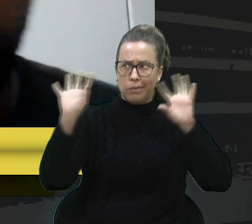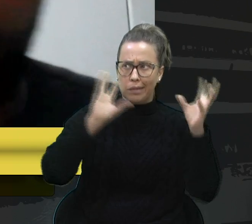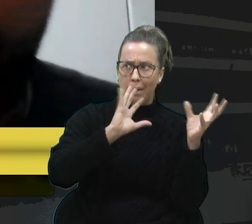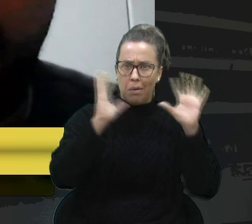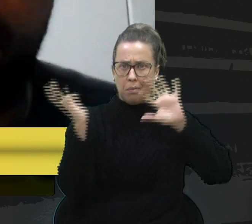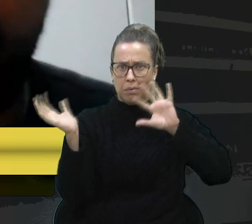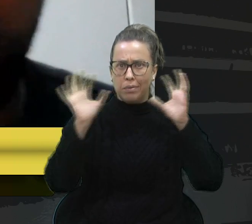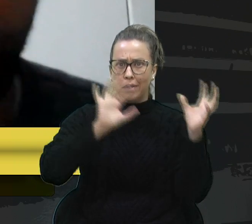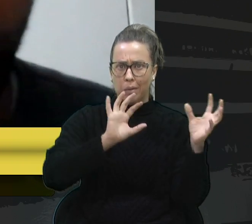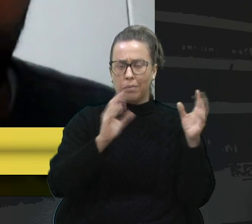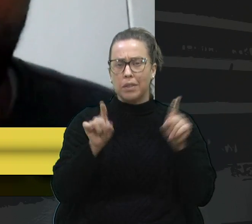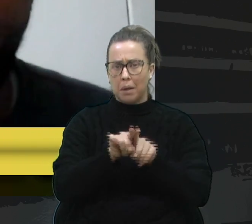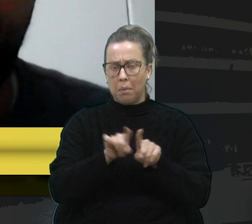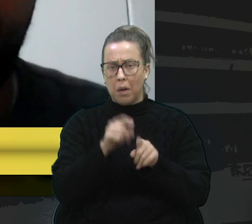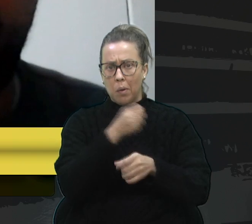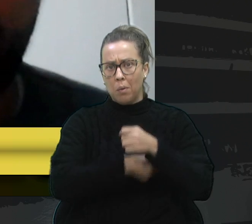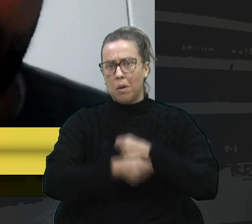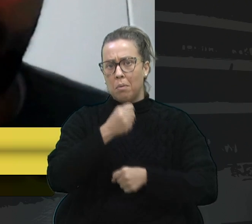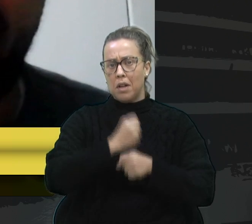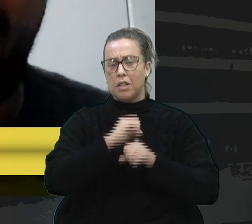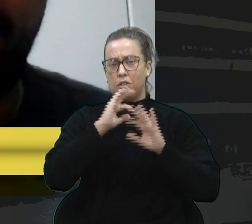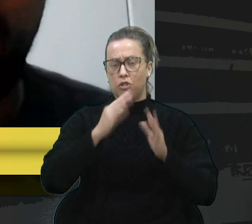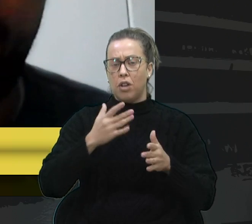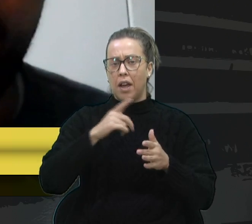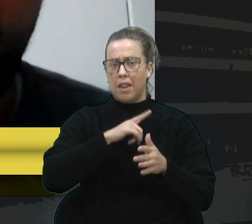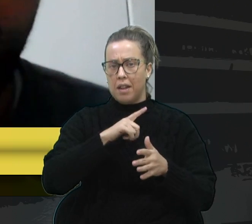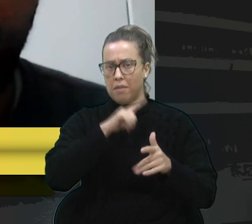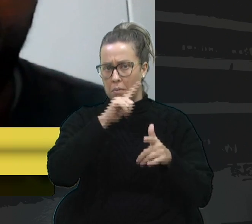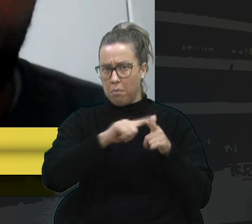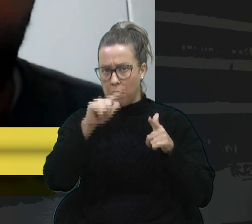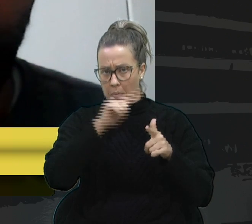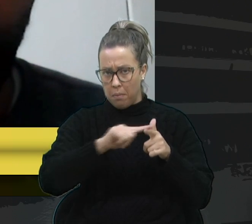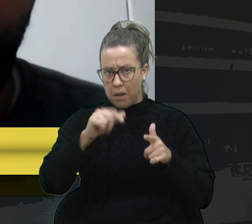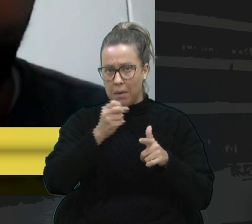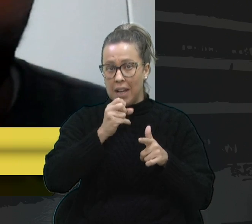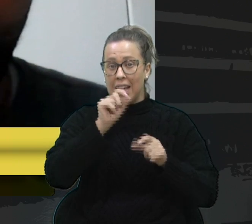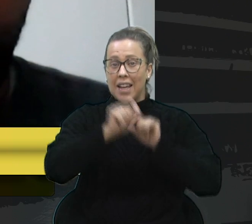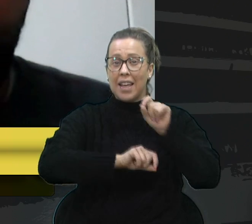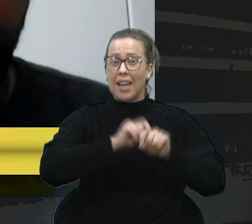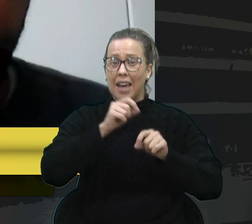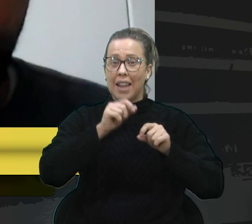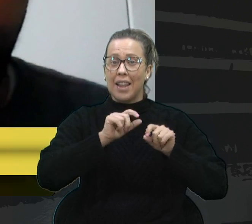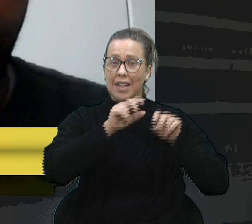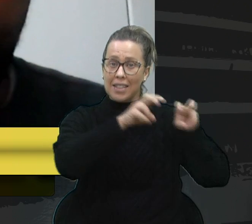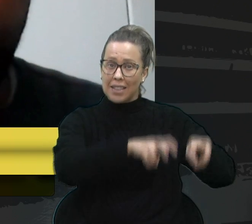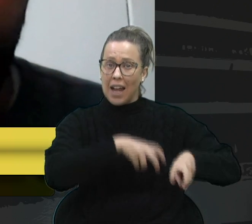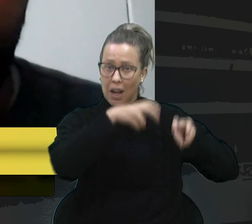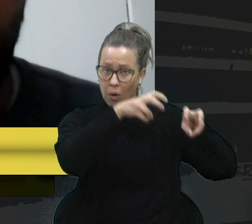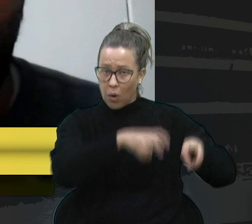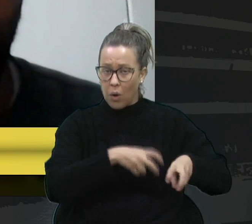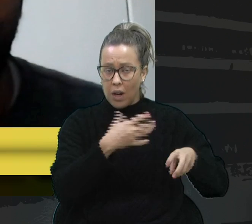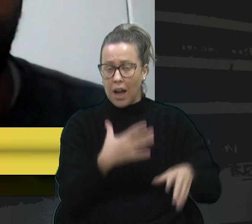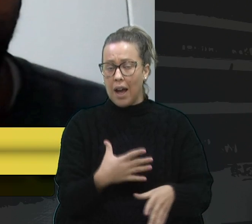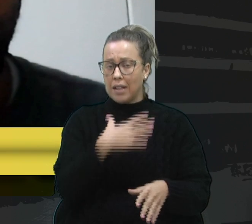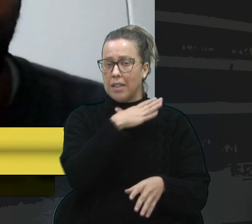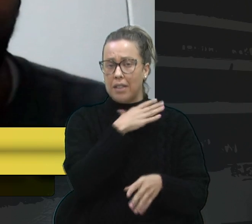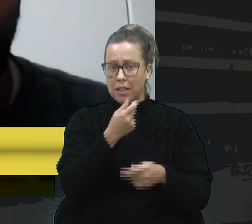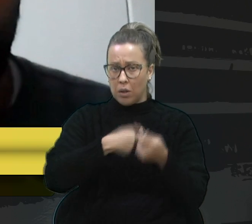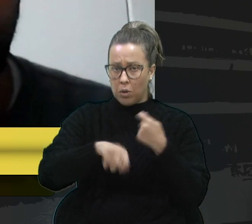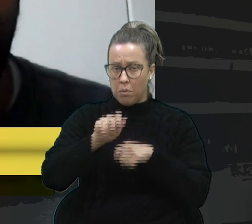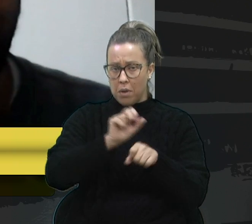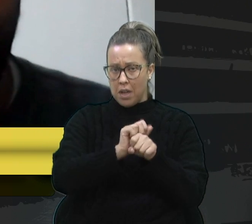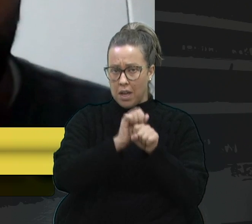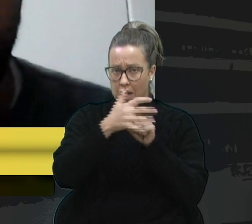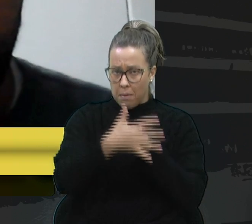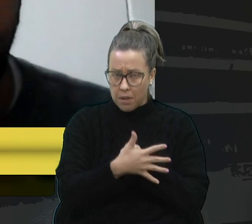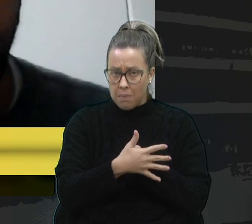de alguma forma, o ano passado já prejudicava quem está na colônia, a pandemia, a crise econômica, mas reforçar